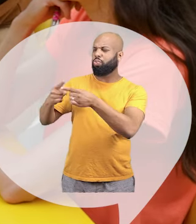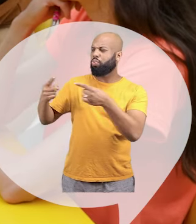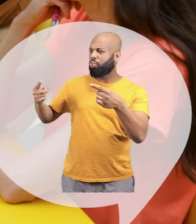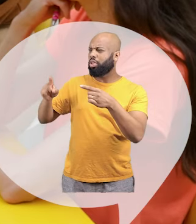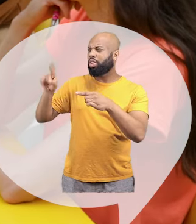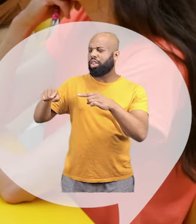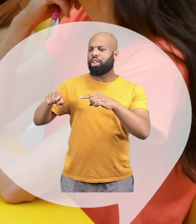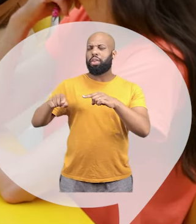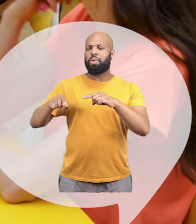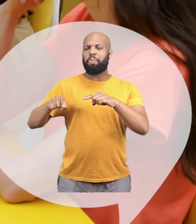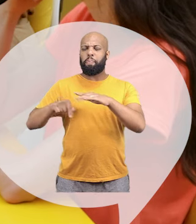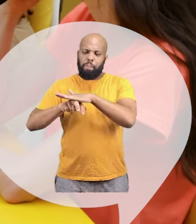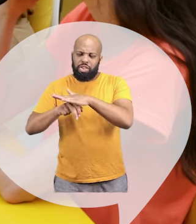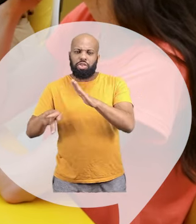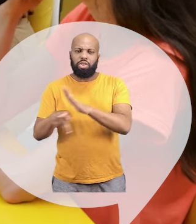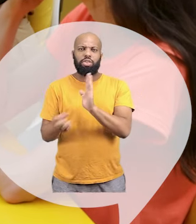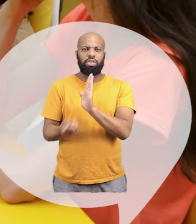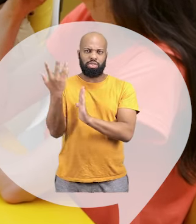em música é tipo produção